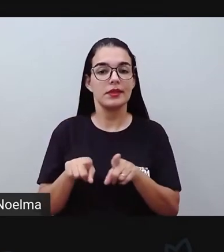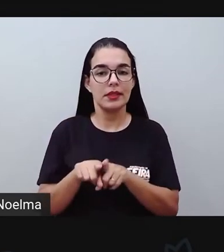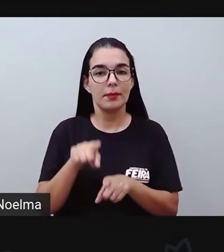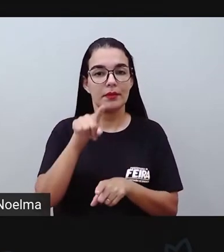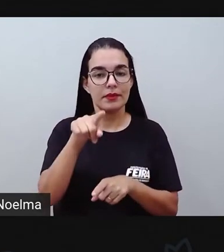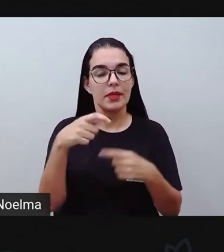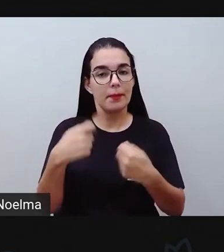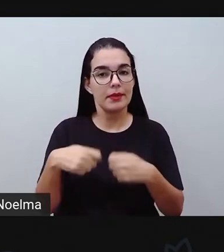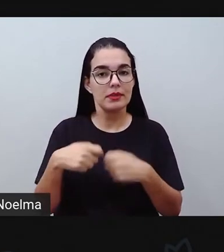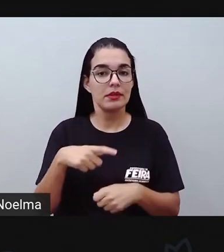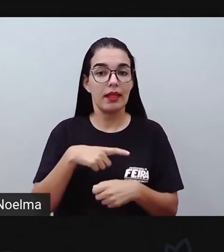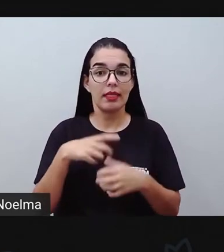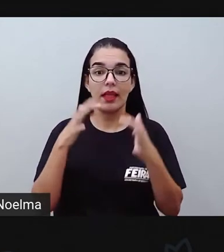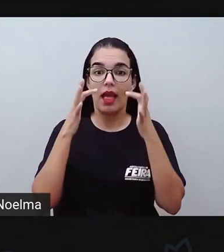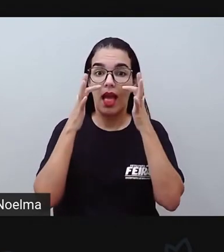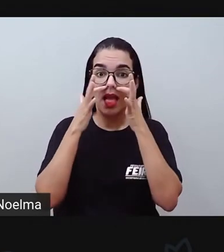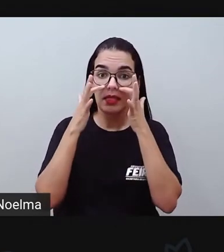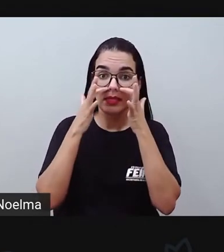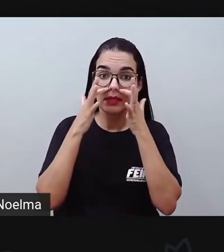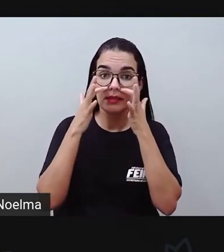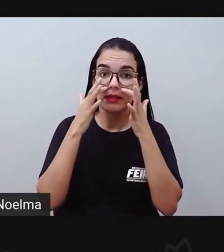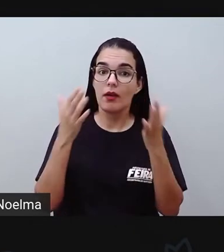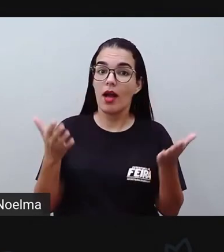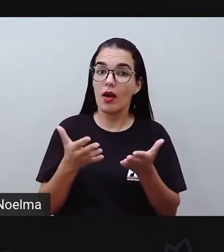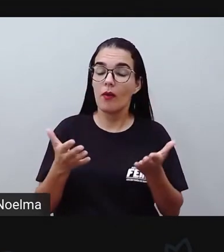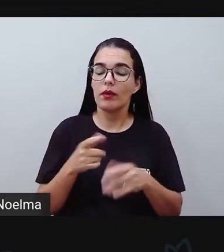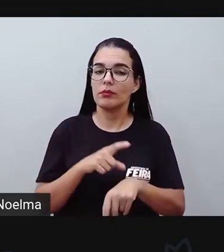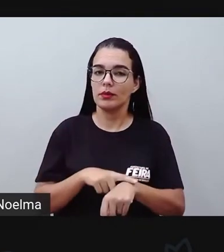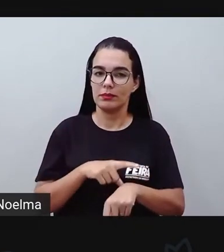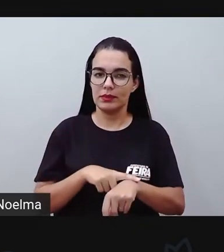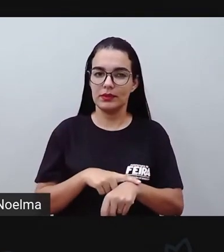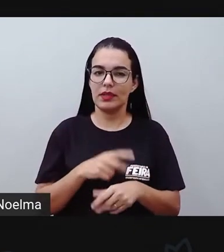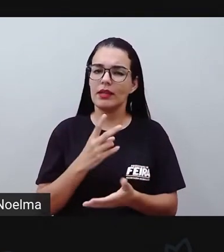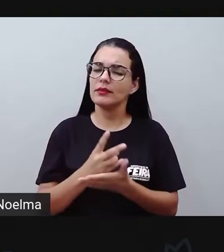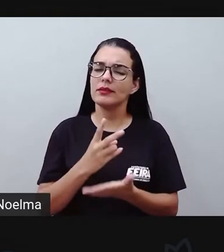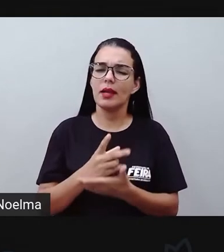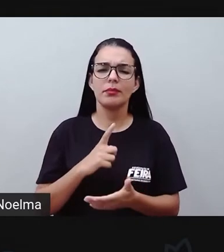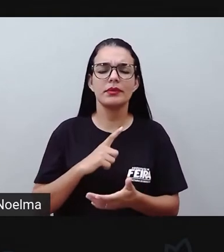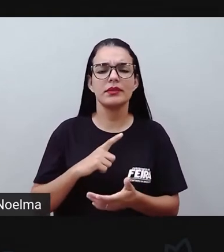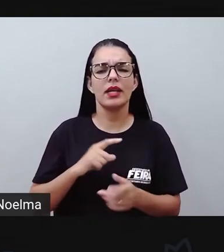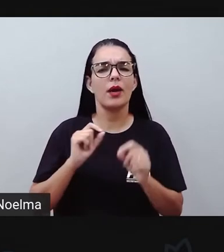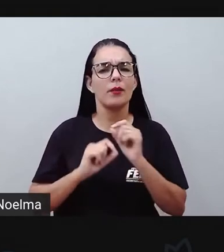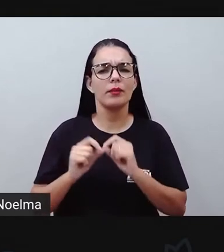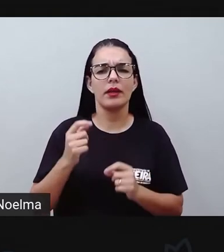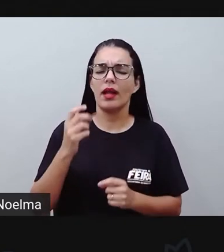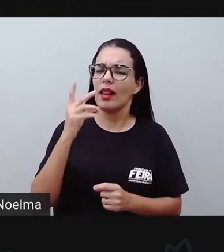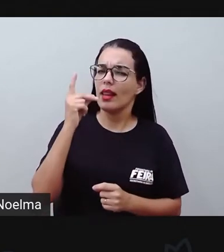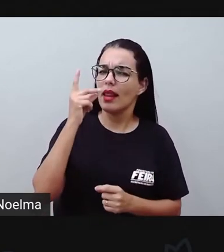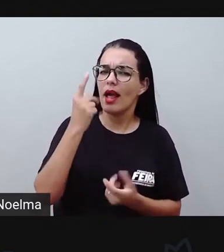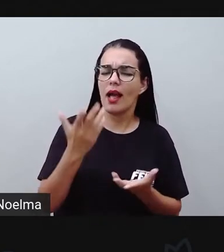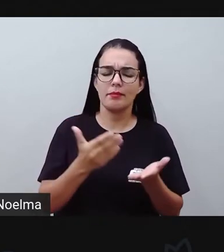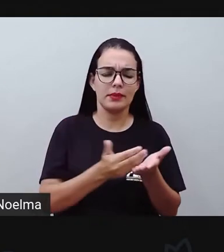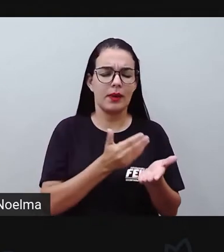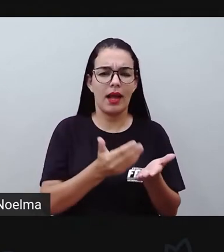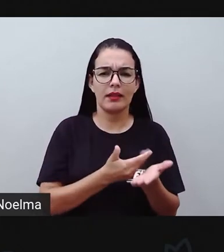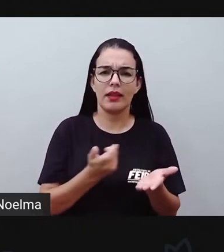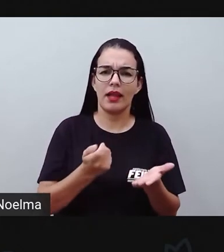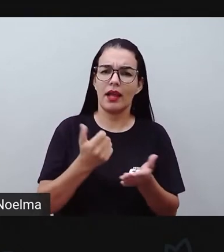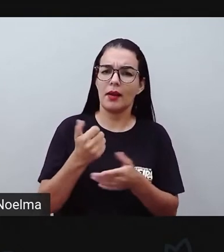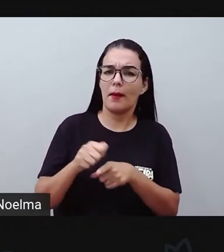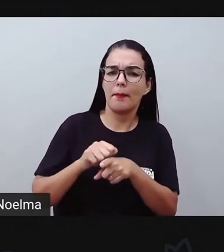a atenção voltada a este momento. Então, tenha sempre em mãos aí o material, o lápis, o caderno, né,